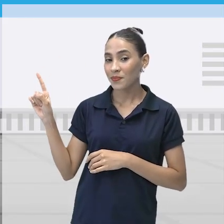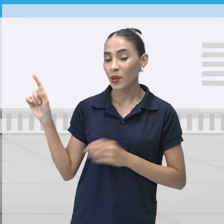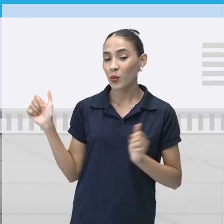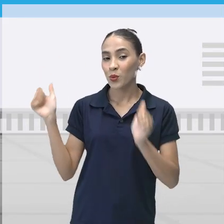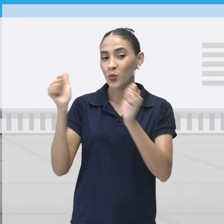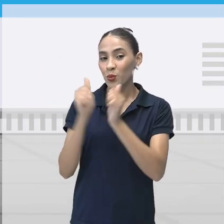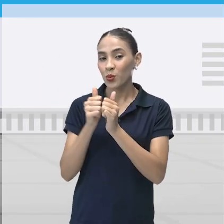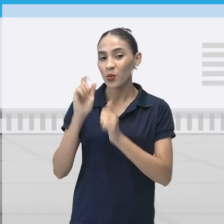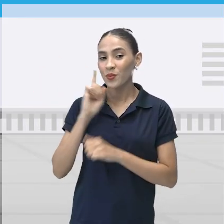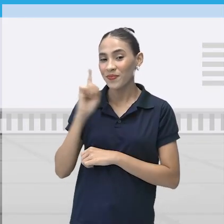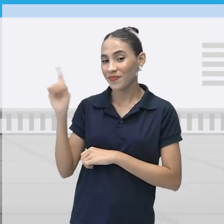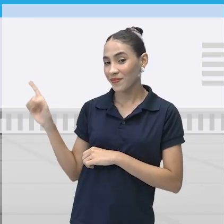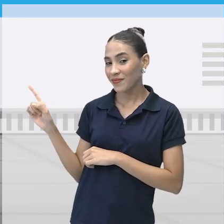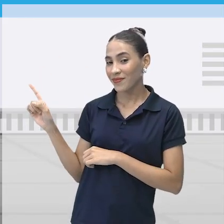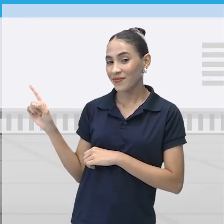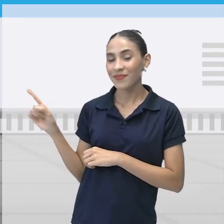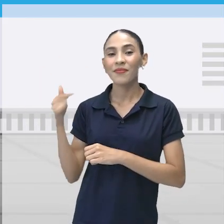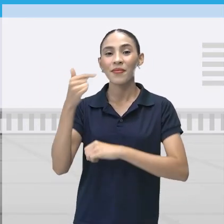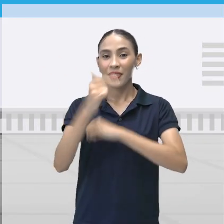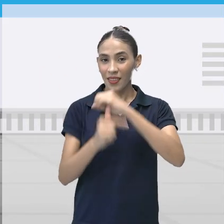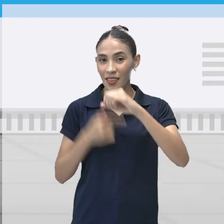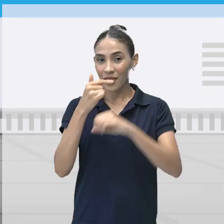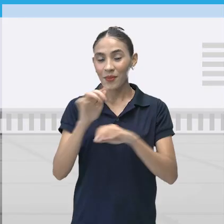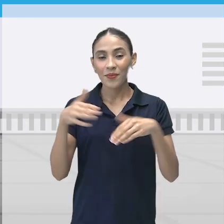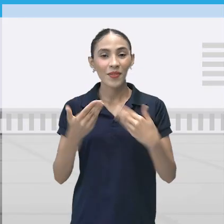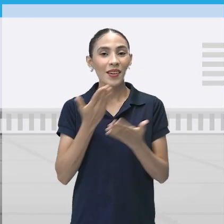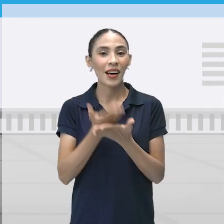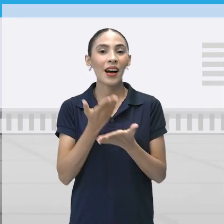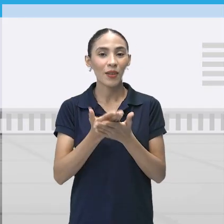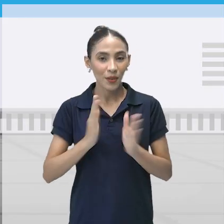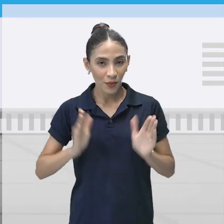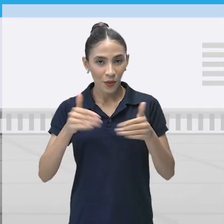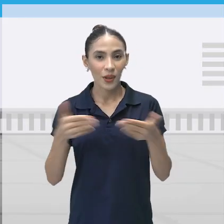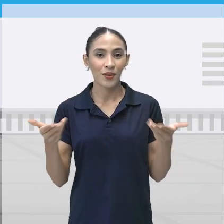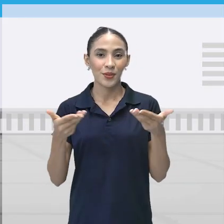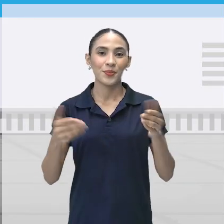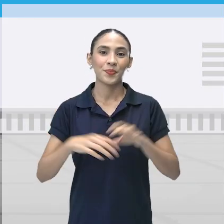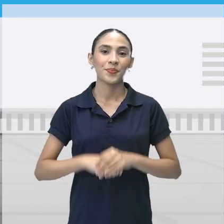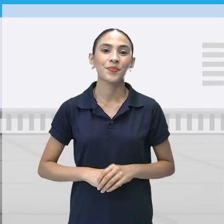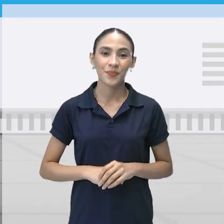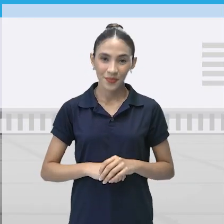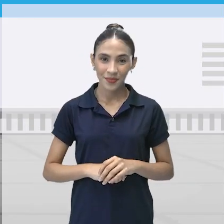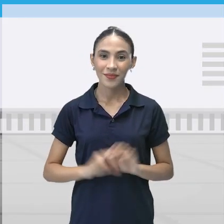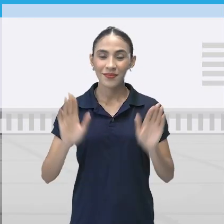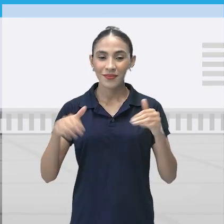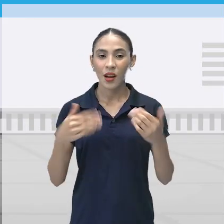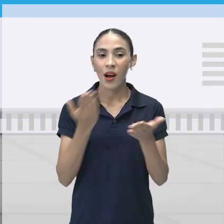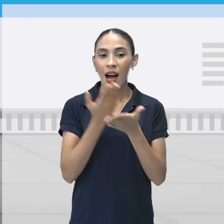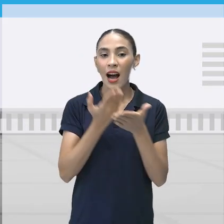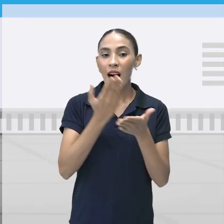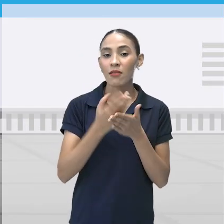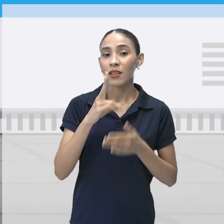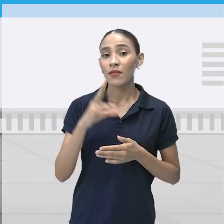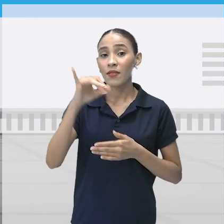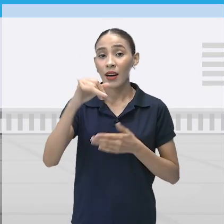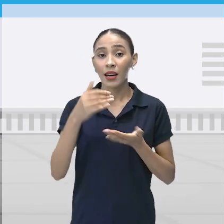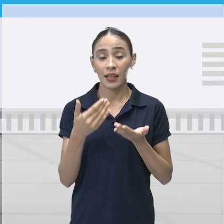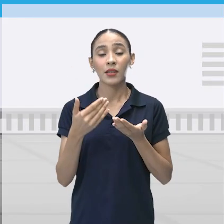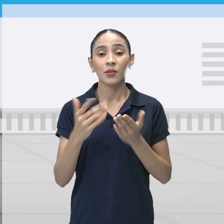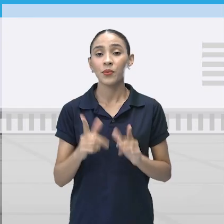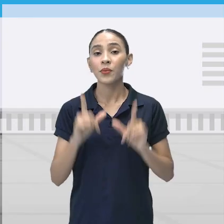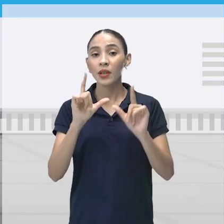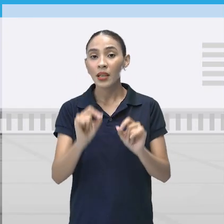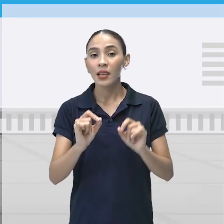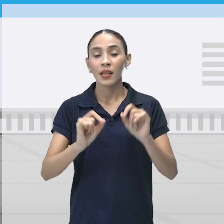meu lado, temos um átomo e a aula, sim, é sobre ele. A aula em si, eu iniciei